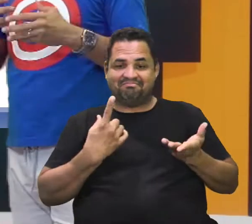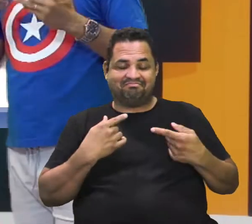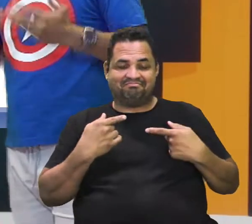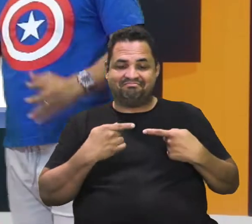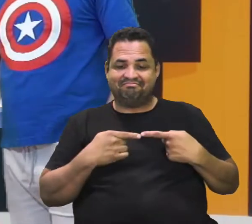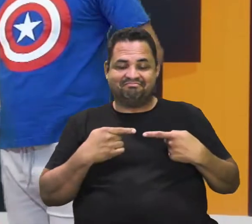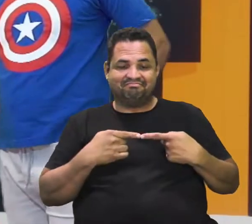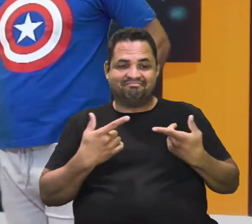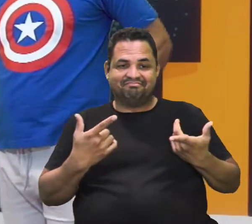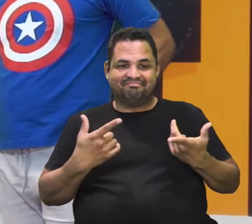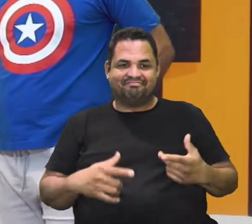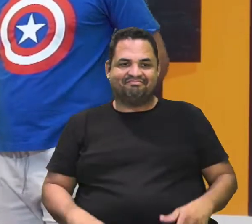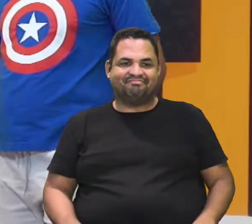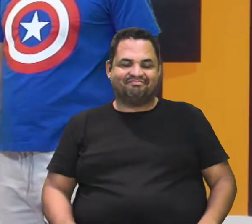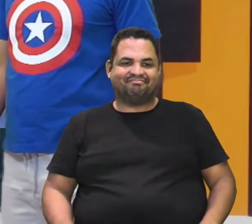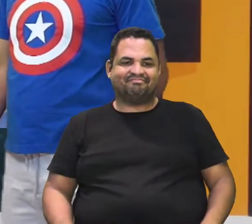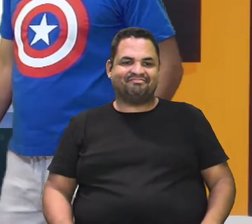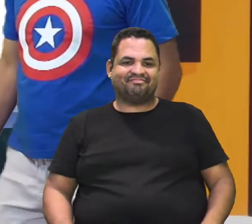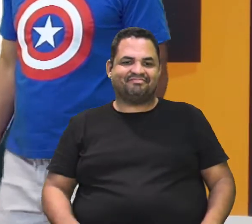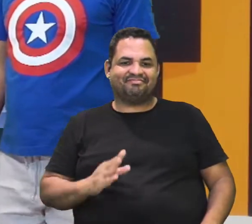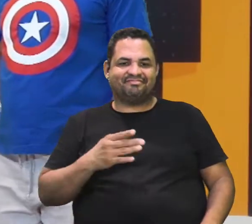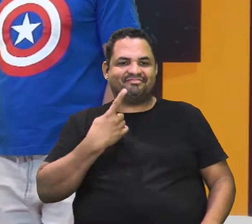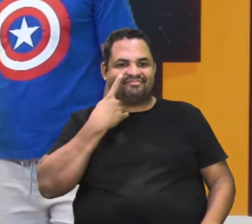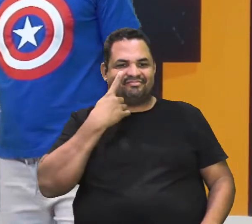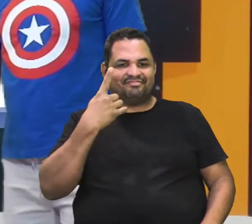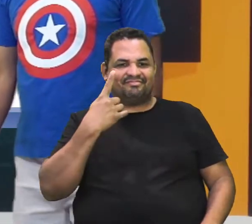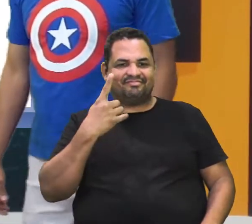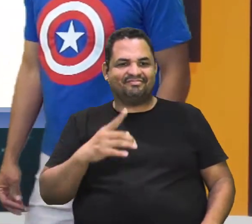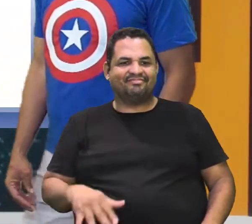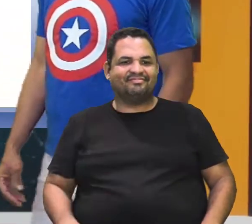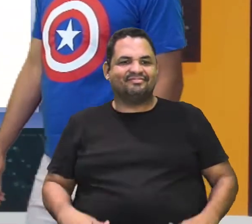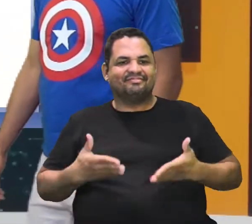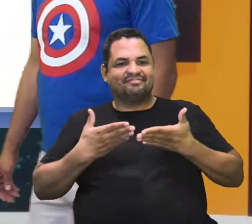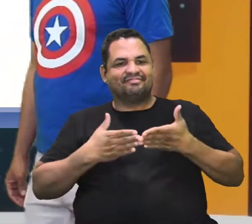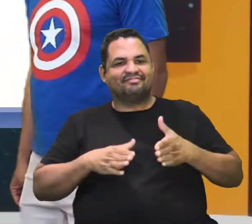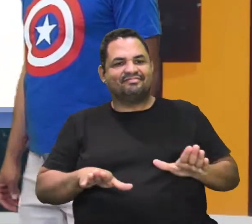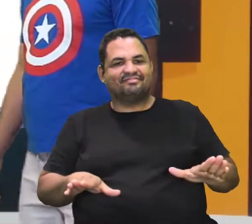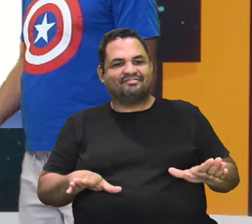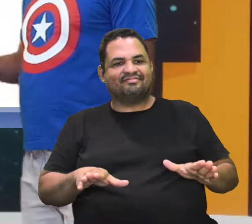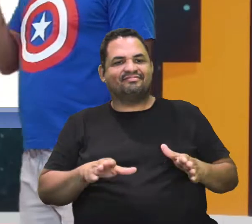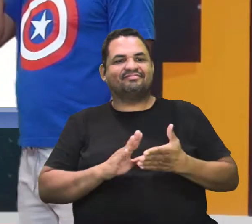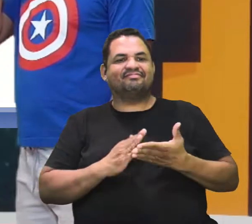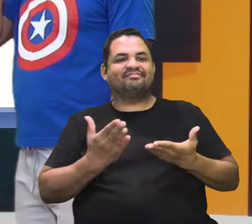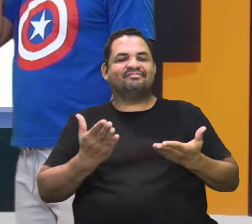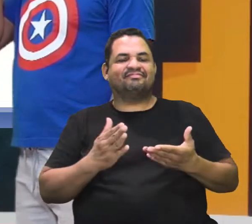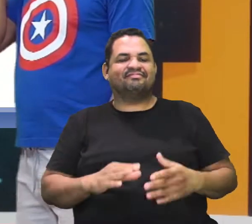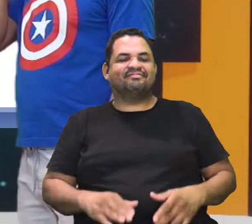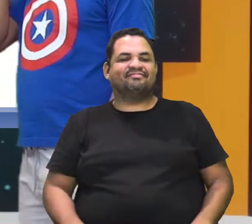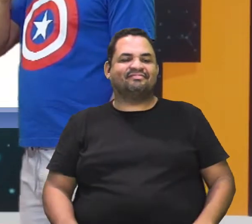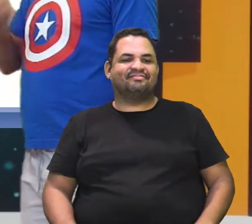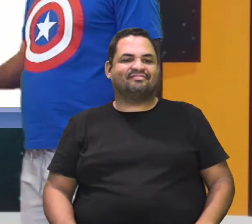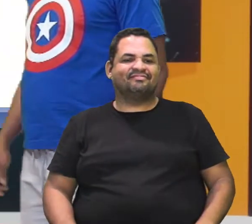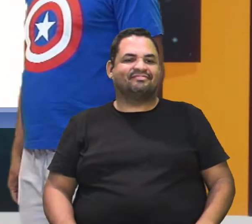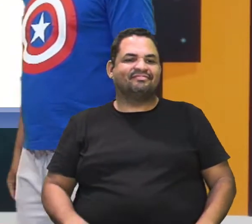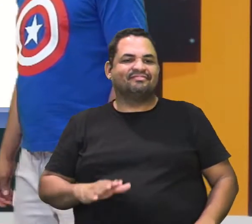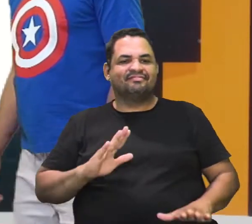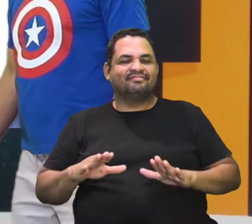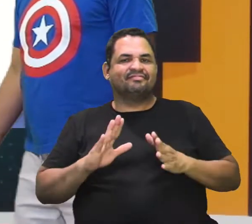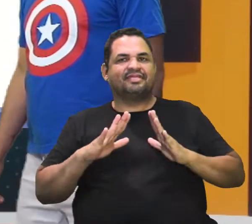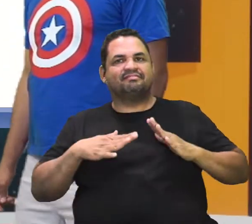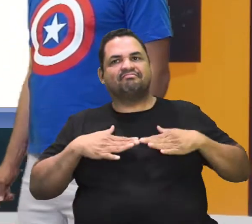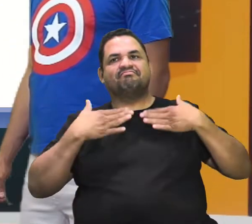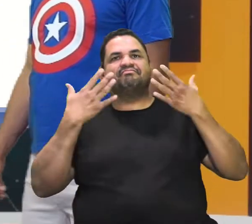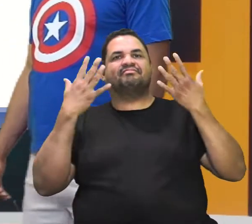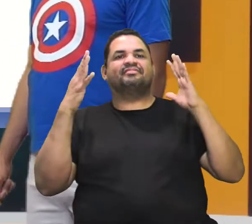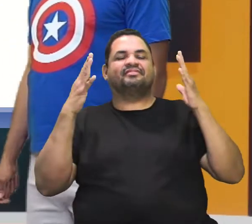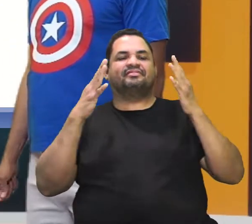à parte. Pura. Mas assim, ó, você já viu aquelas plaquinhas? Quando nasce, né, de porta de maternidade, às vezes de